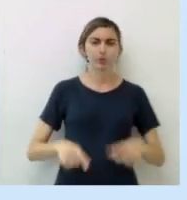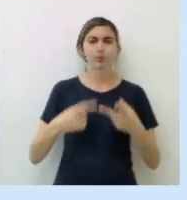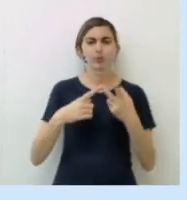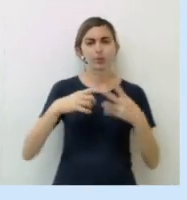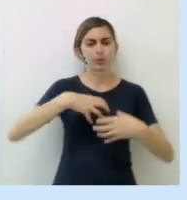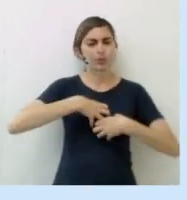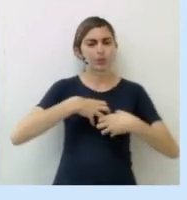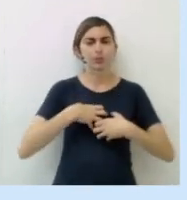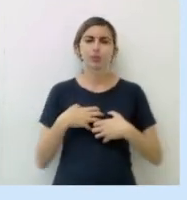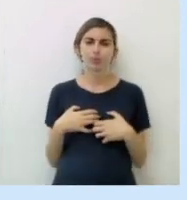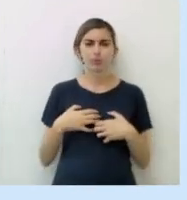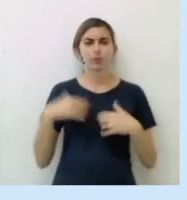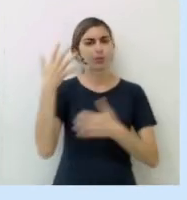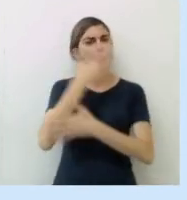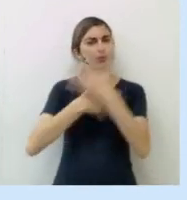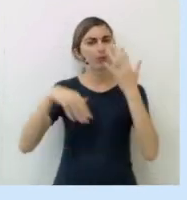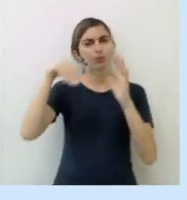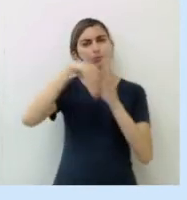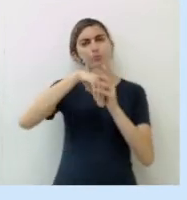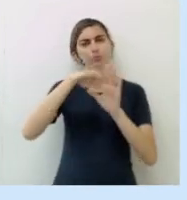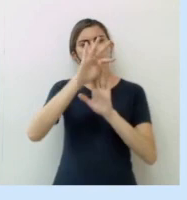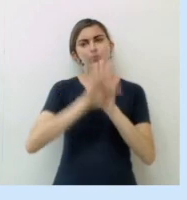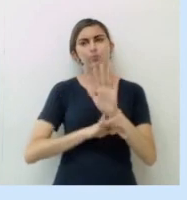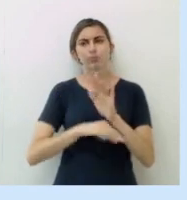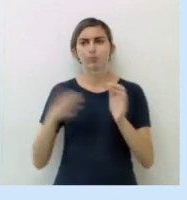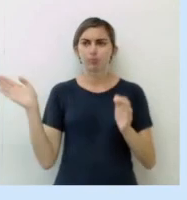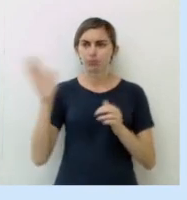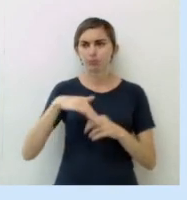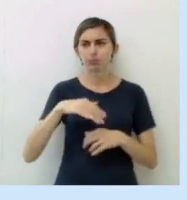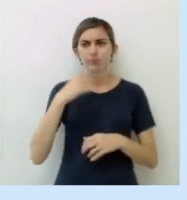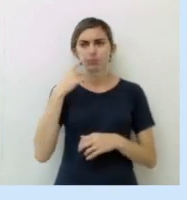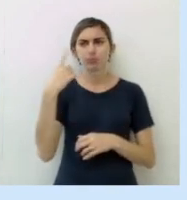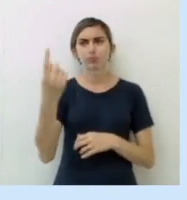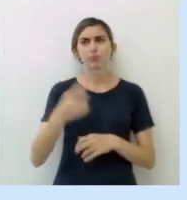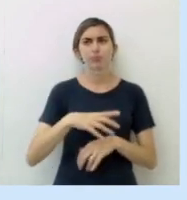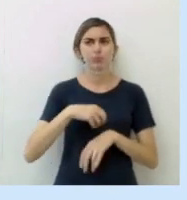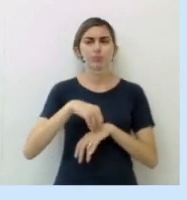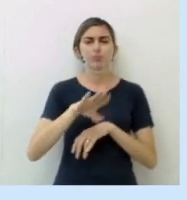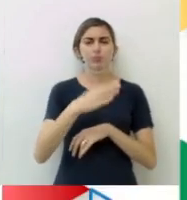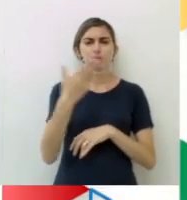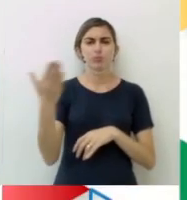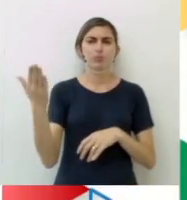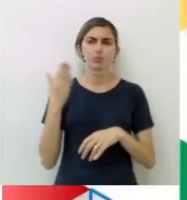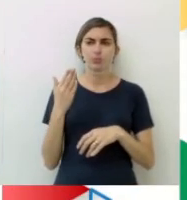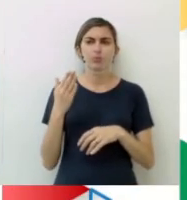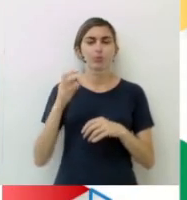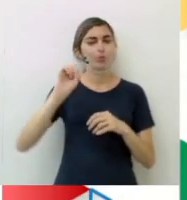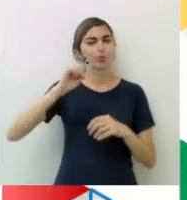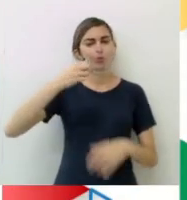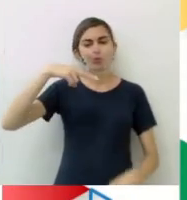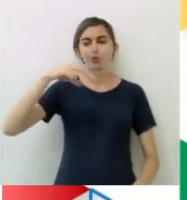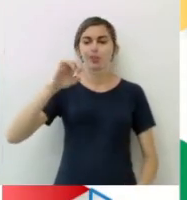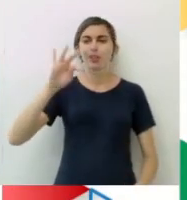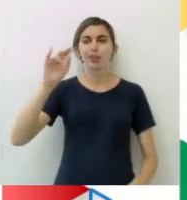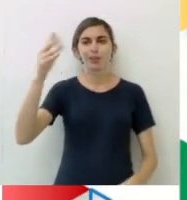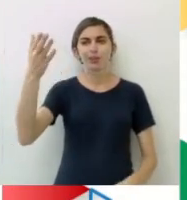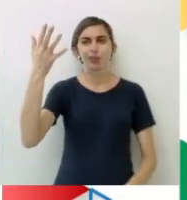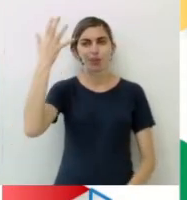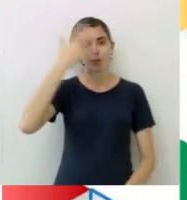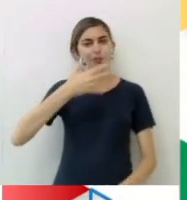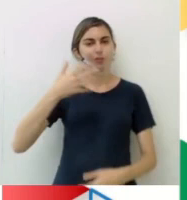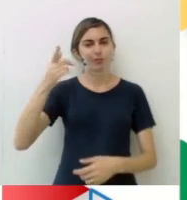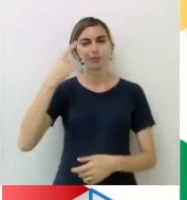E o sentimento que canta no texto. Vamos adiante? E aqui eu trago para vocês um soneto que eu gostaria que